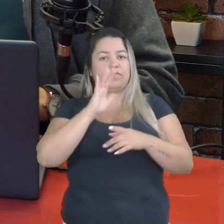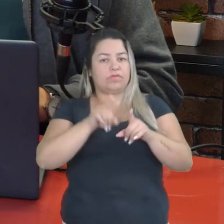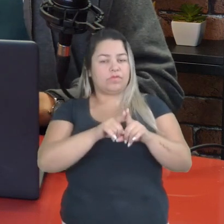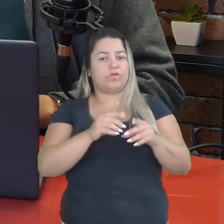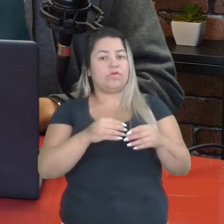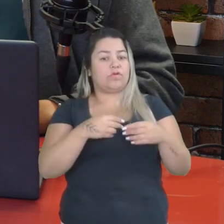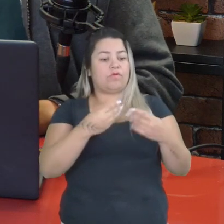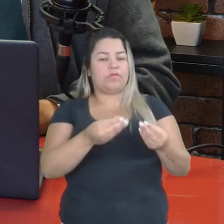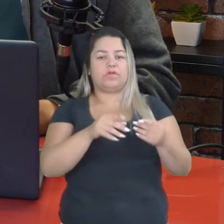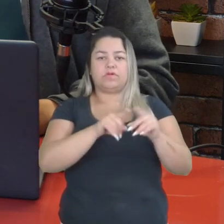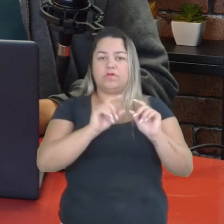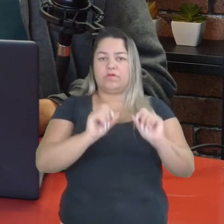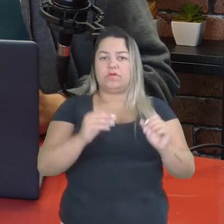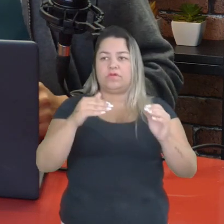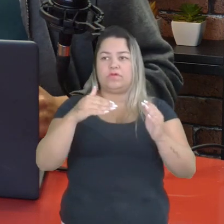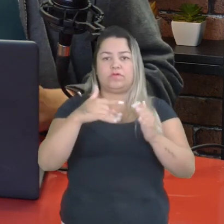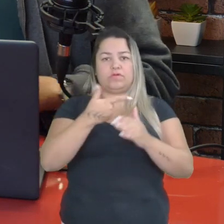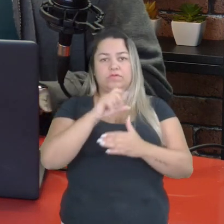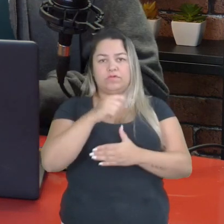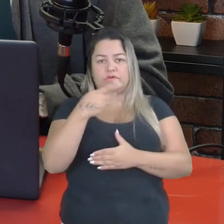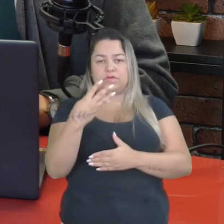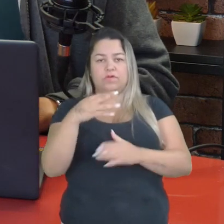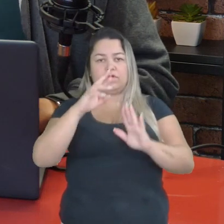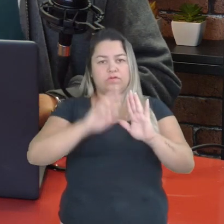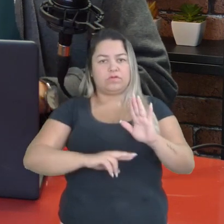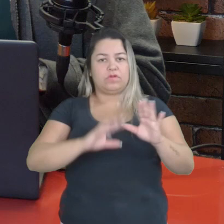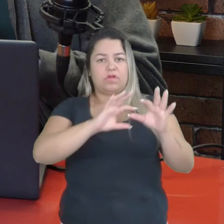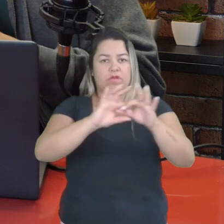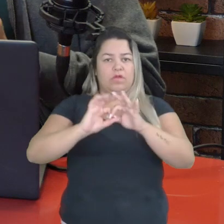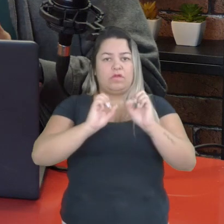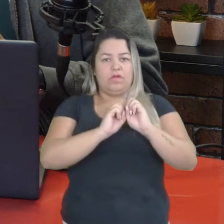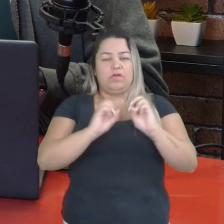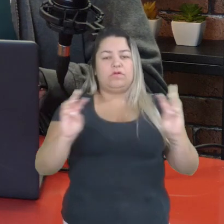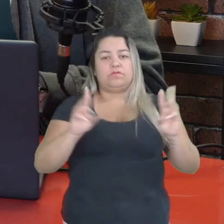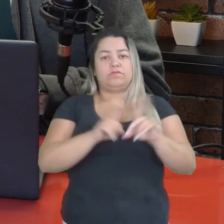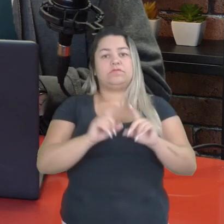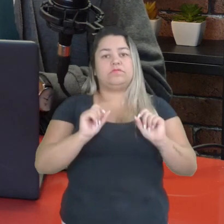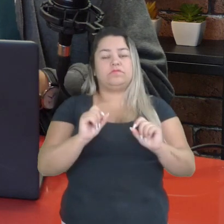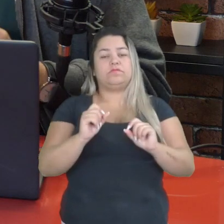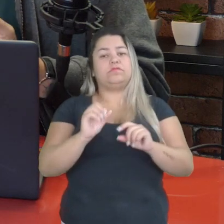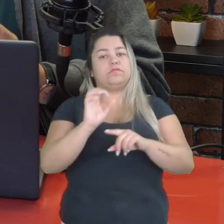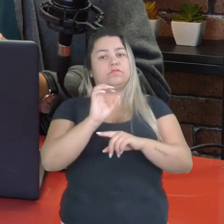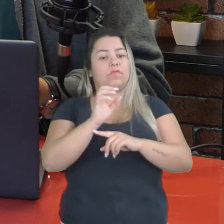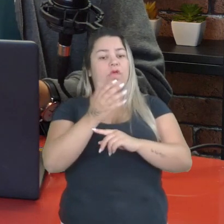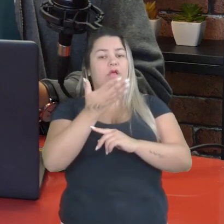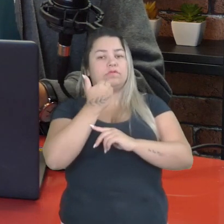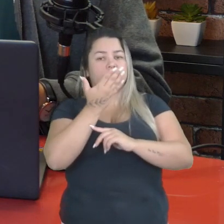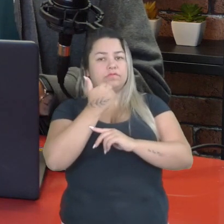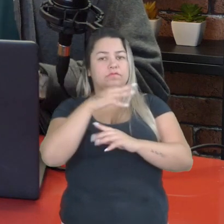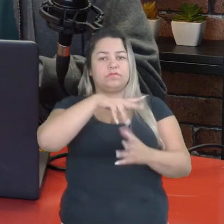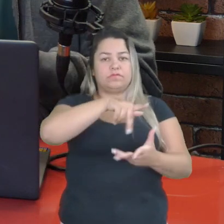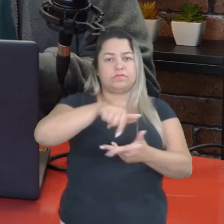sejam beneficiadas. E a edição 2024 do Relatório das Nações Unidas sobre o estado da insegurança